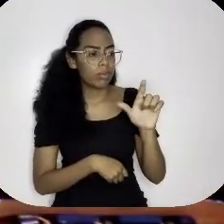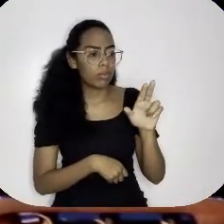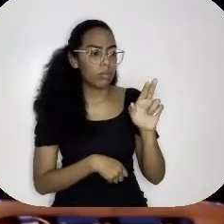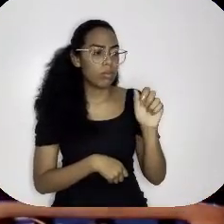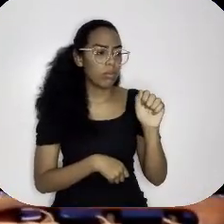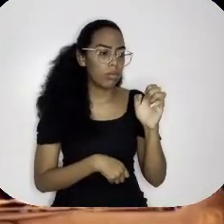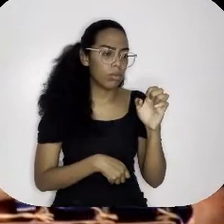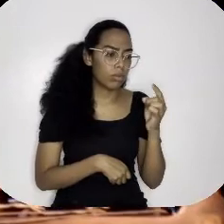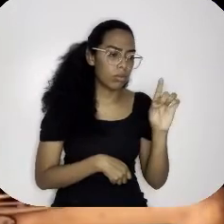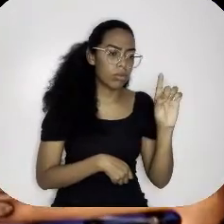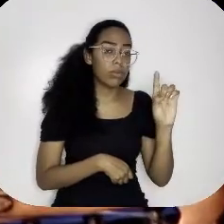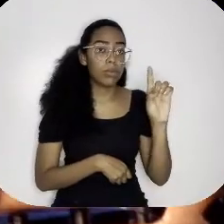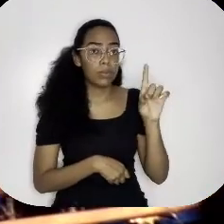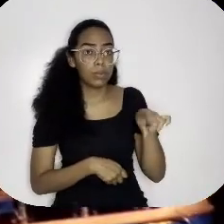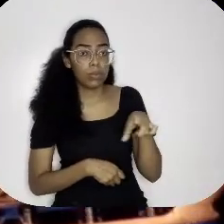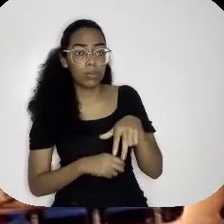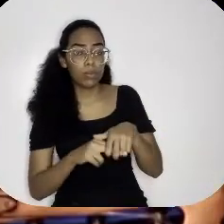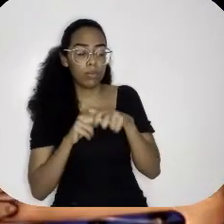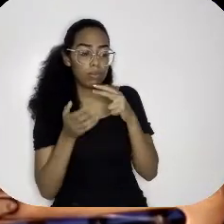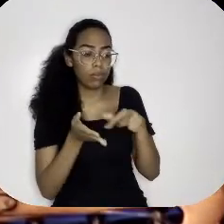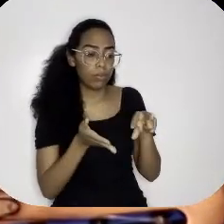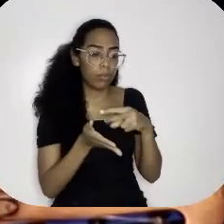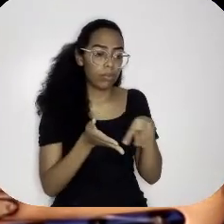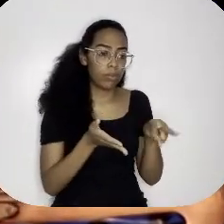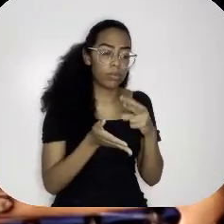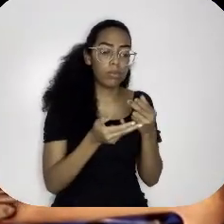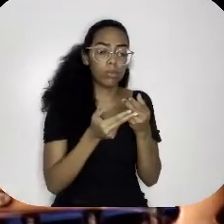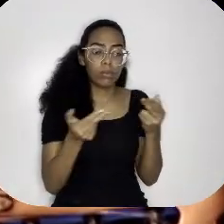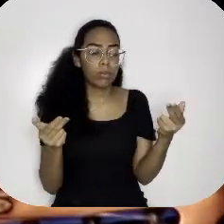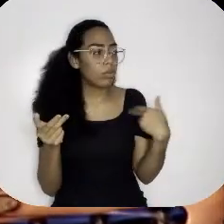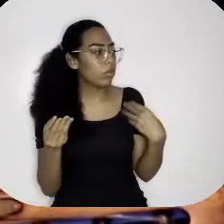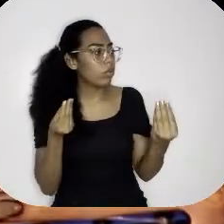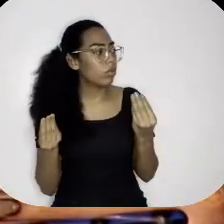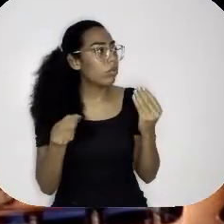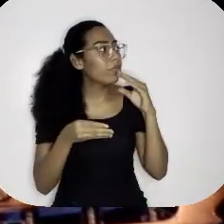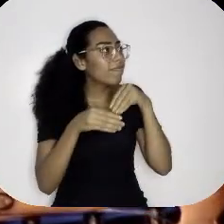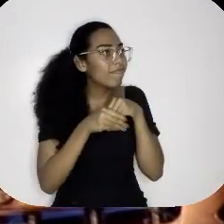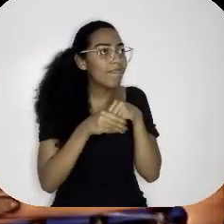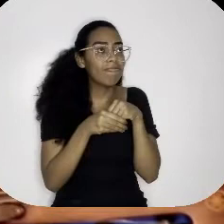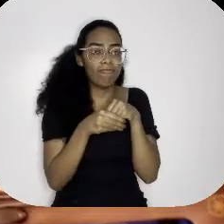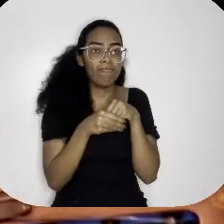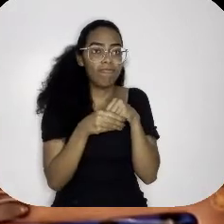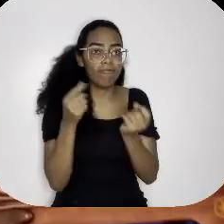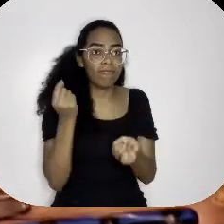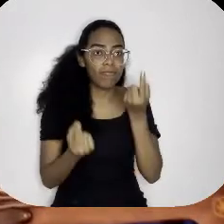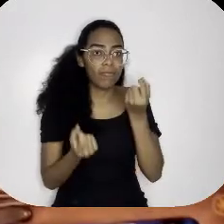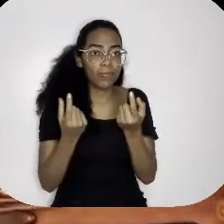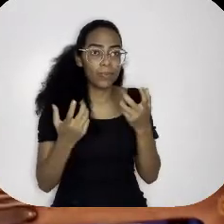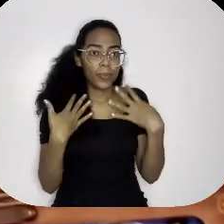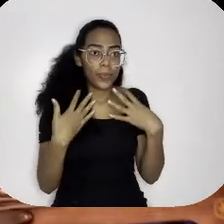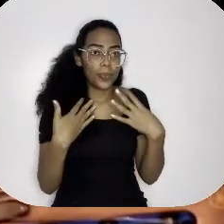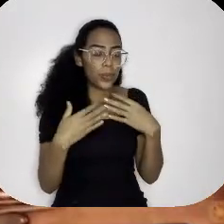Baluaê, no Opanijé dançar, saltar feito pipoca no calor que